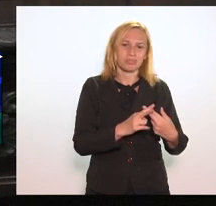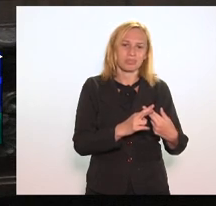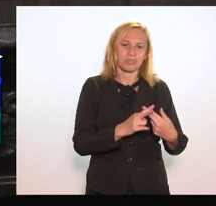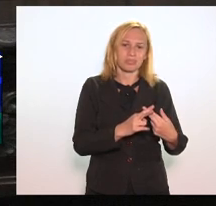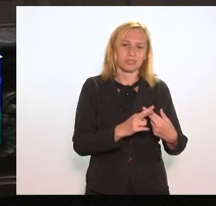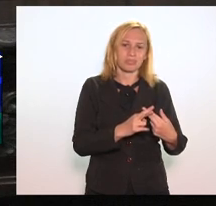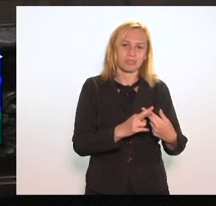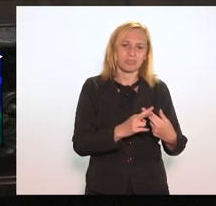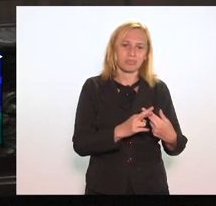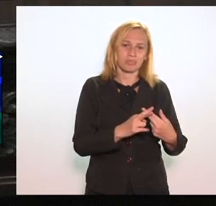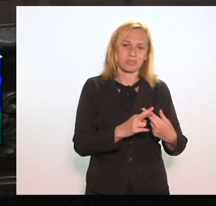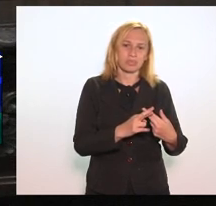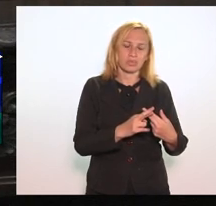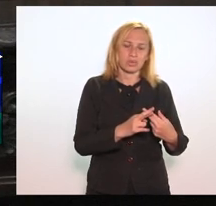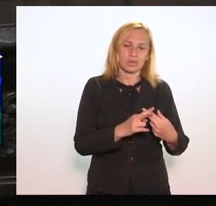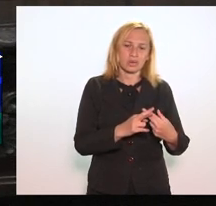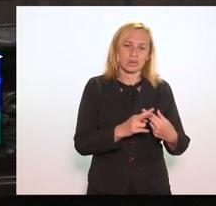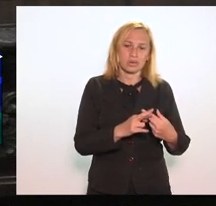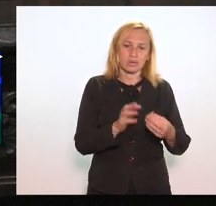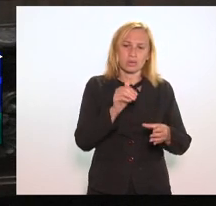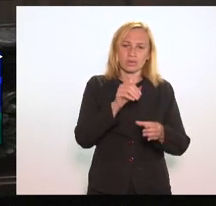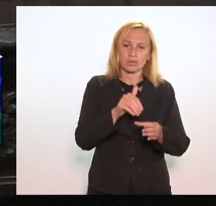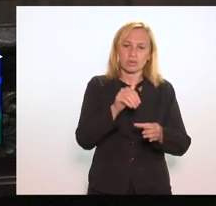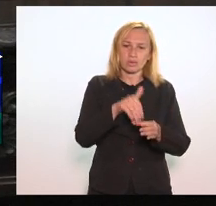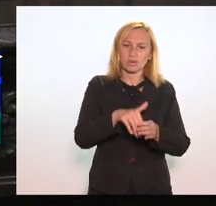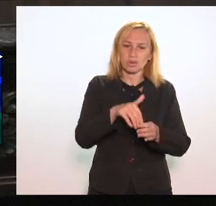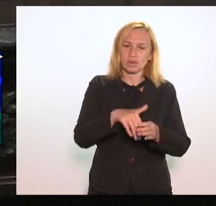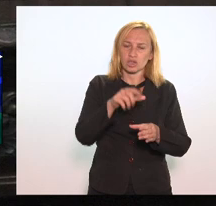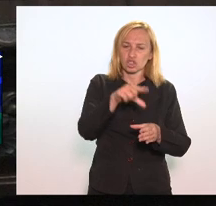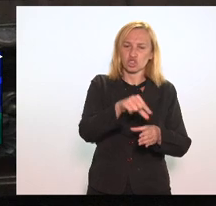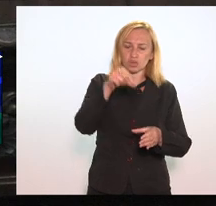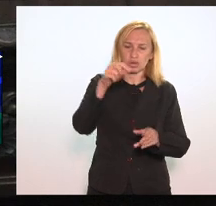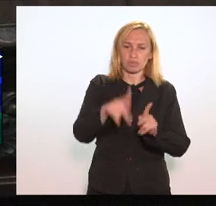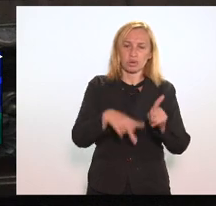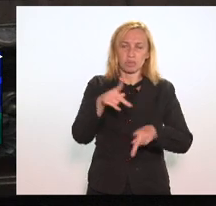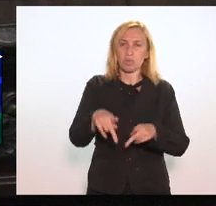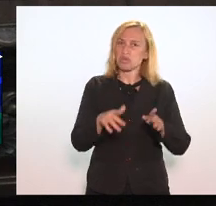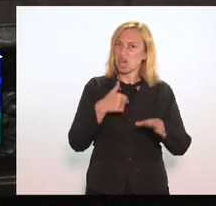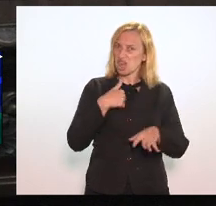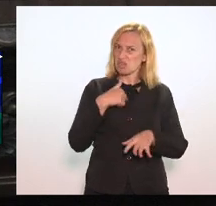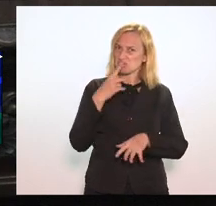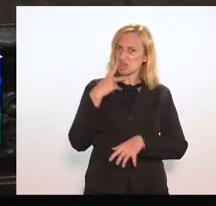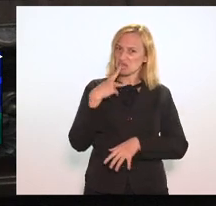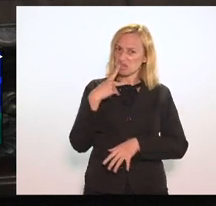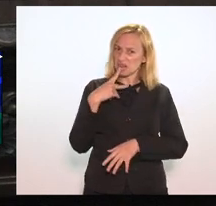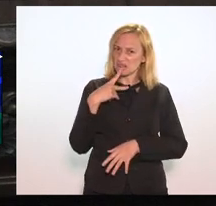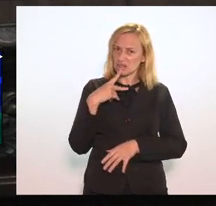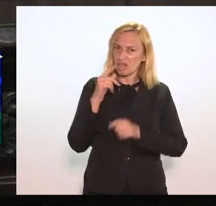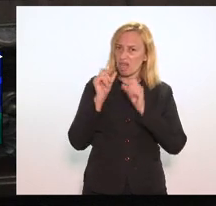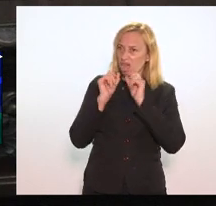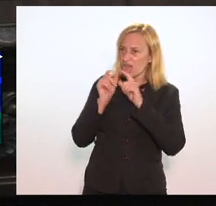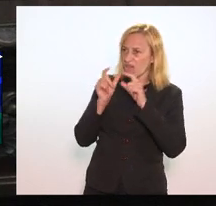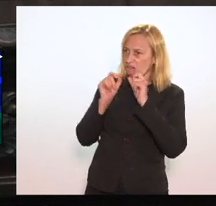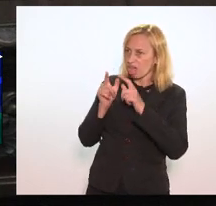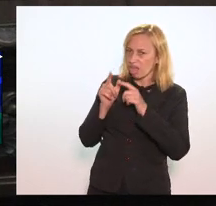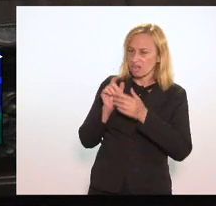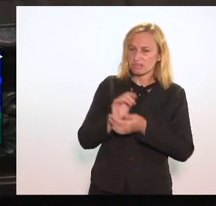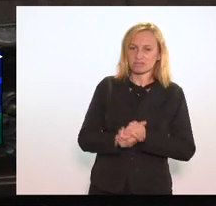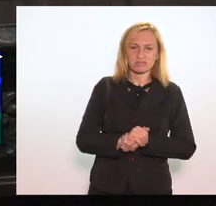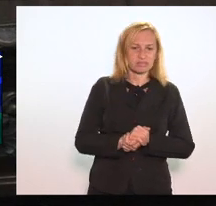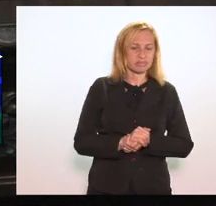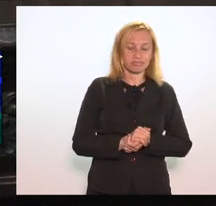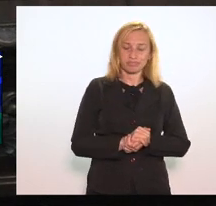eu vou mandato que lhe foi dado e eu não estou aqui não estou aqui